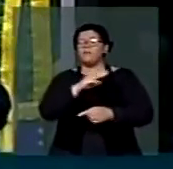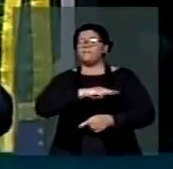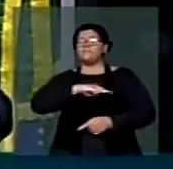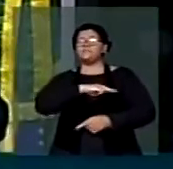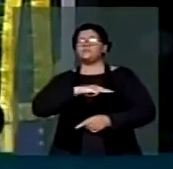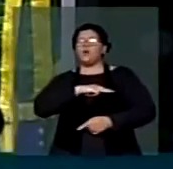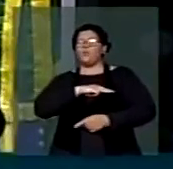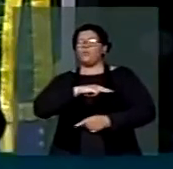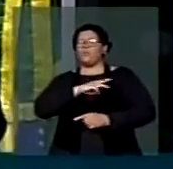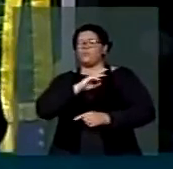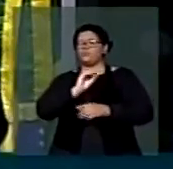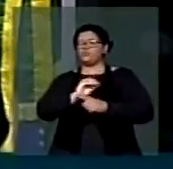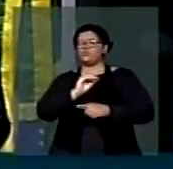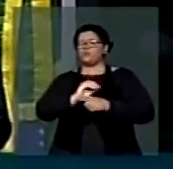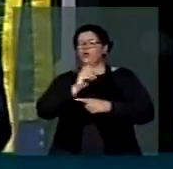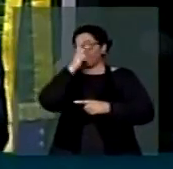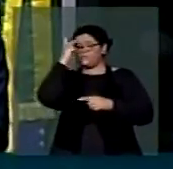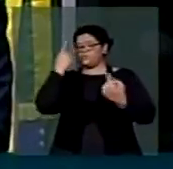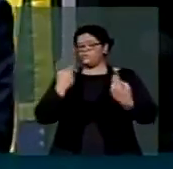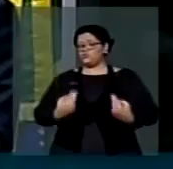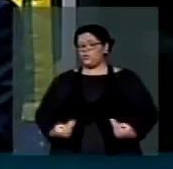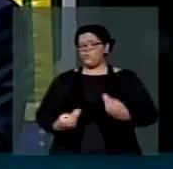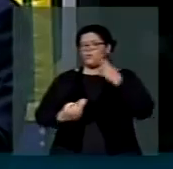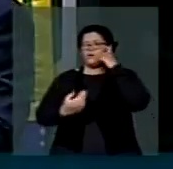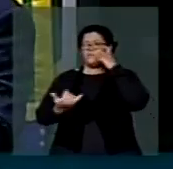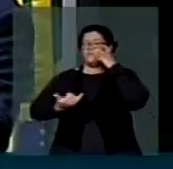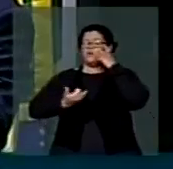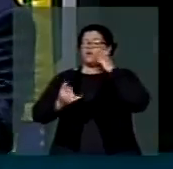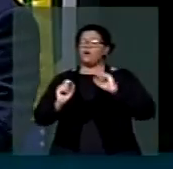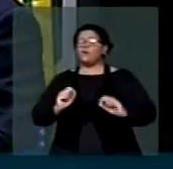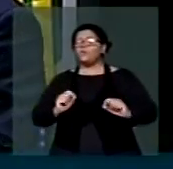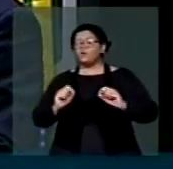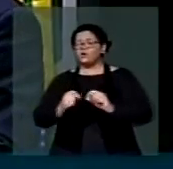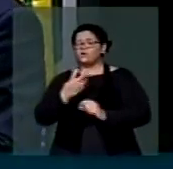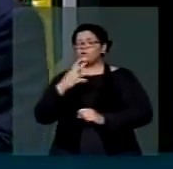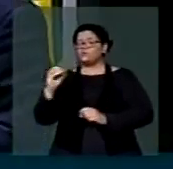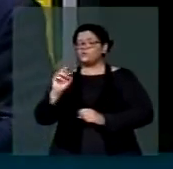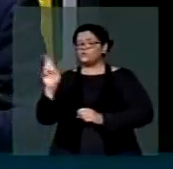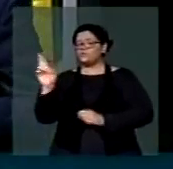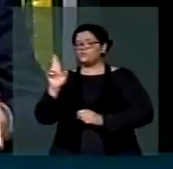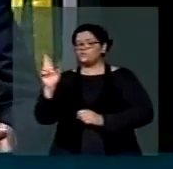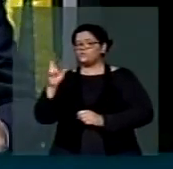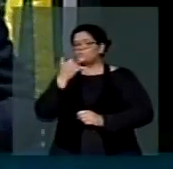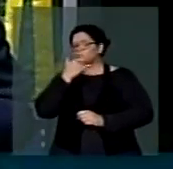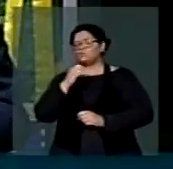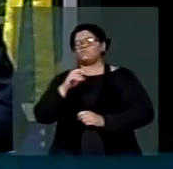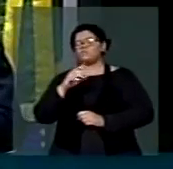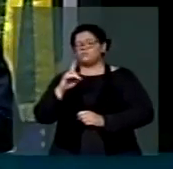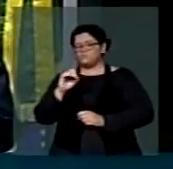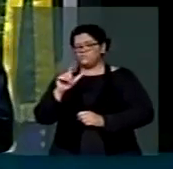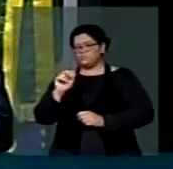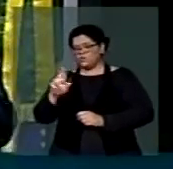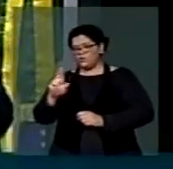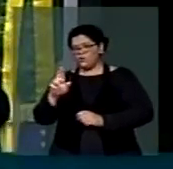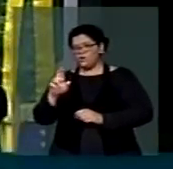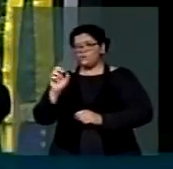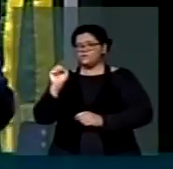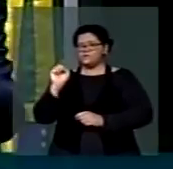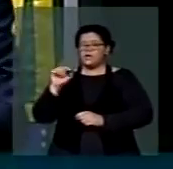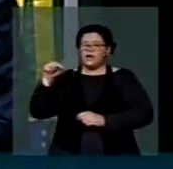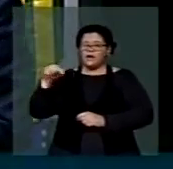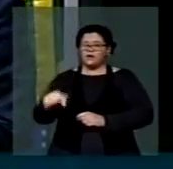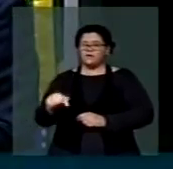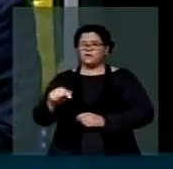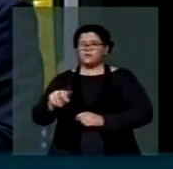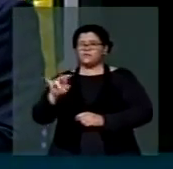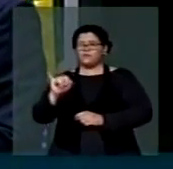o que seria remunerado seriam $400 aqui no Brasil, algo em